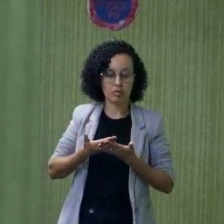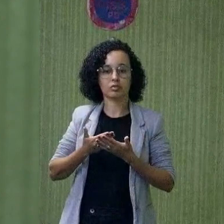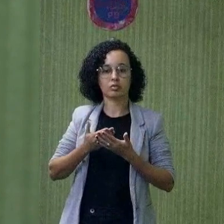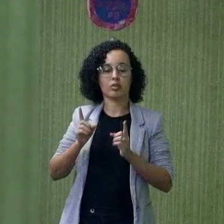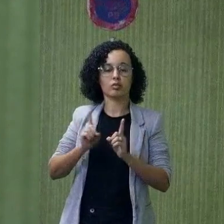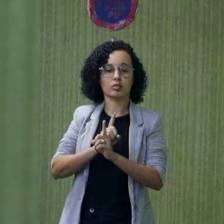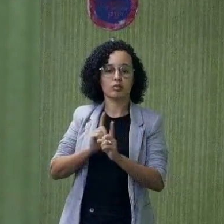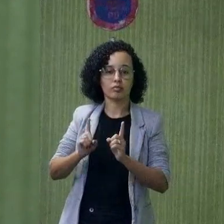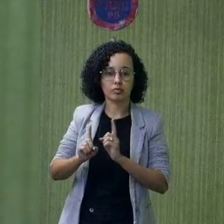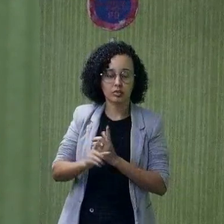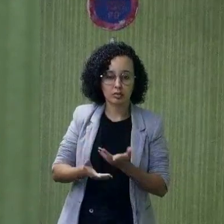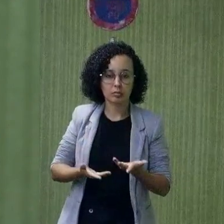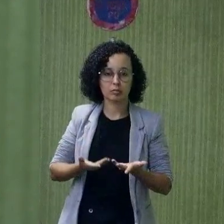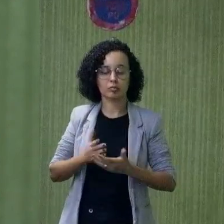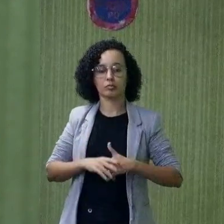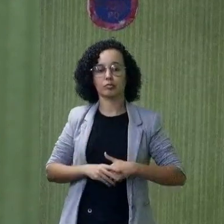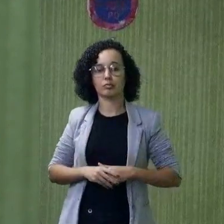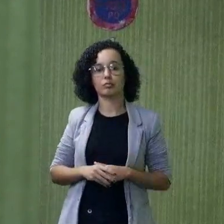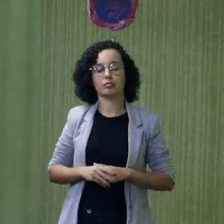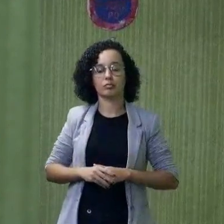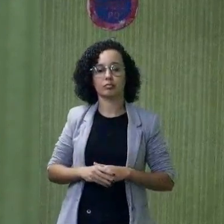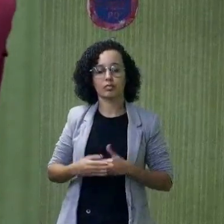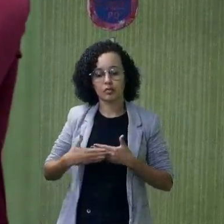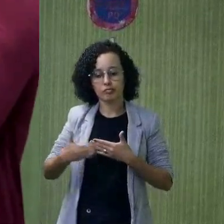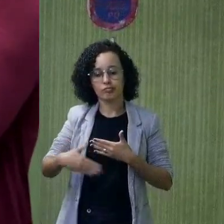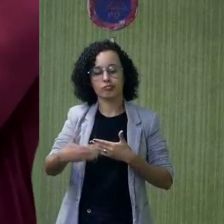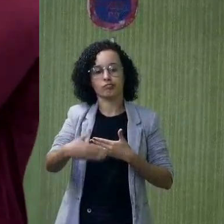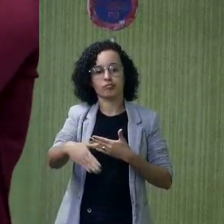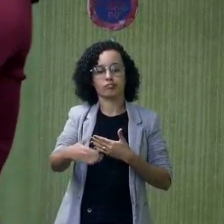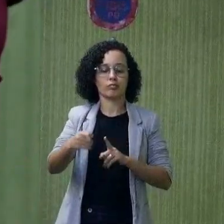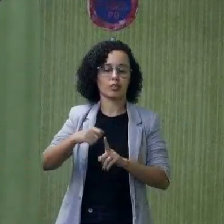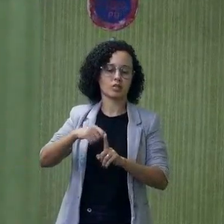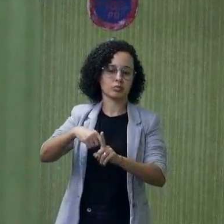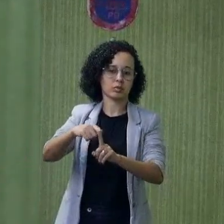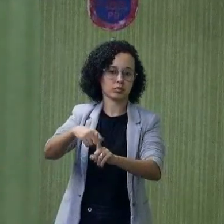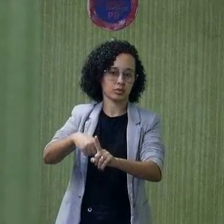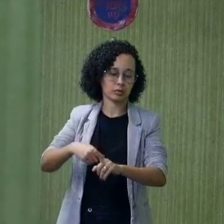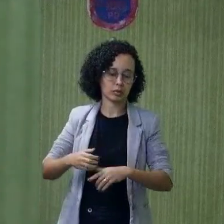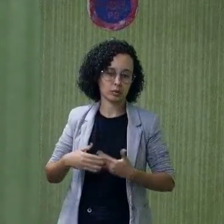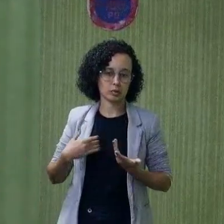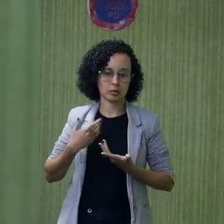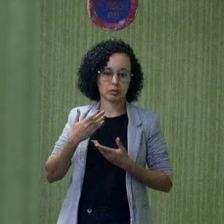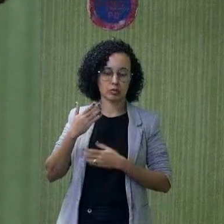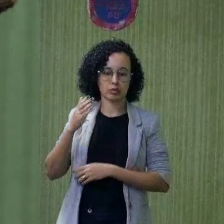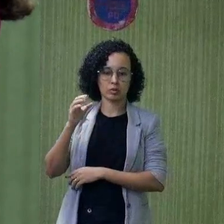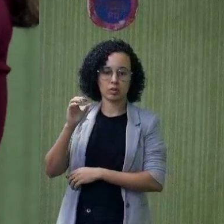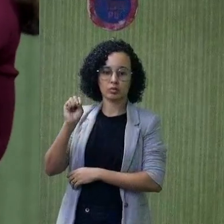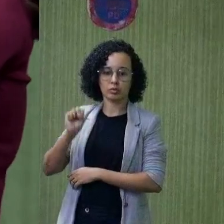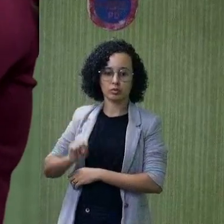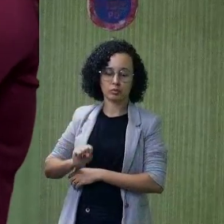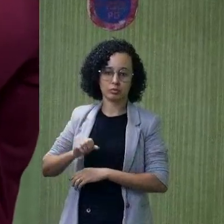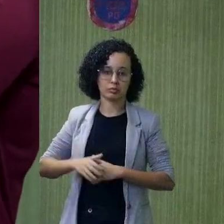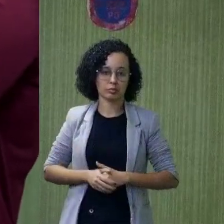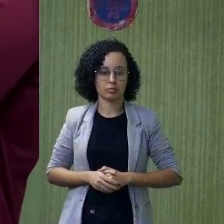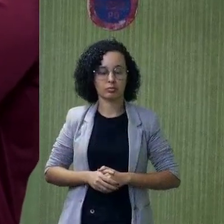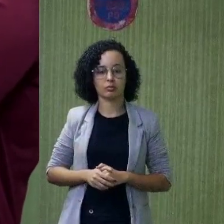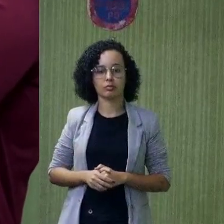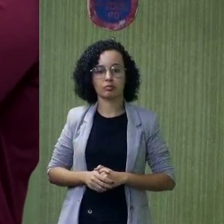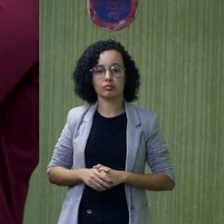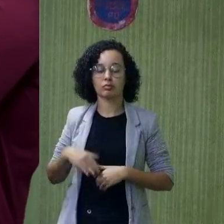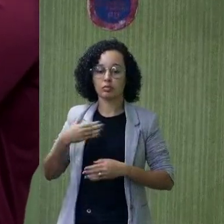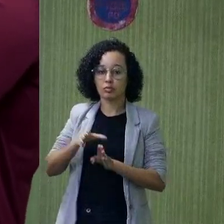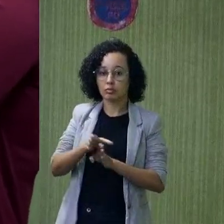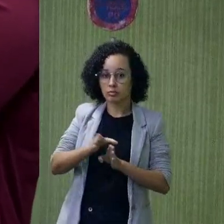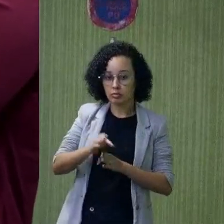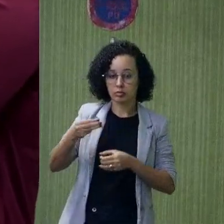adequado mas que talvez vai se perdurar por muitos meses lá no Rio Grande do Sul Então para que os conselhos municipais de